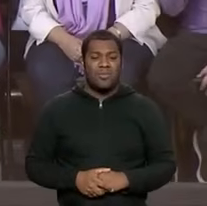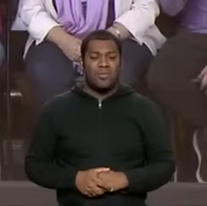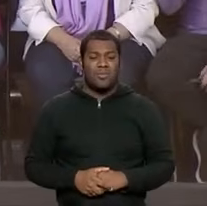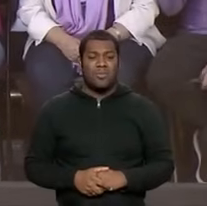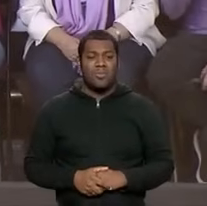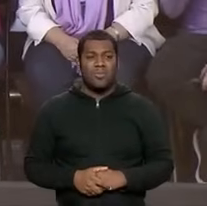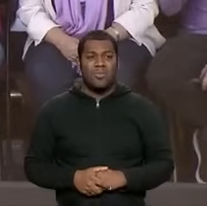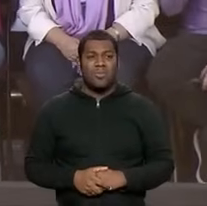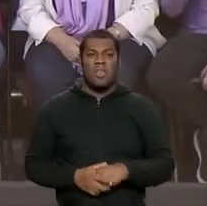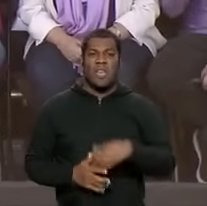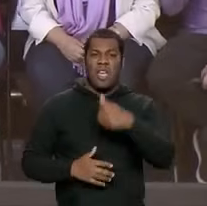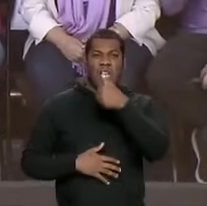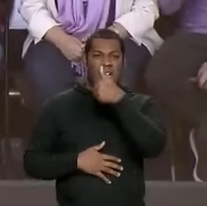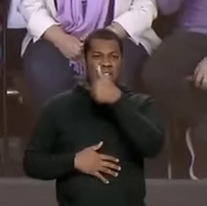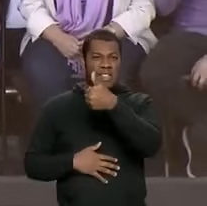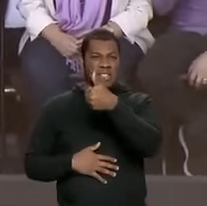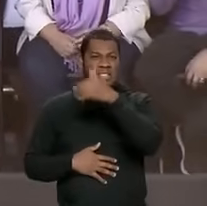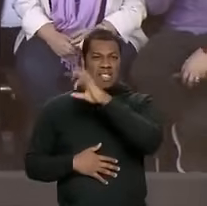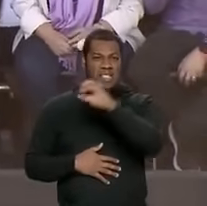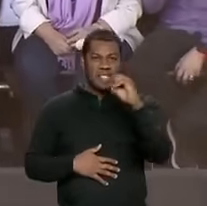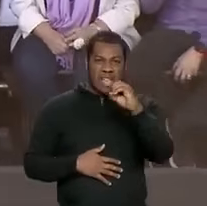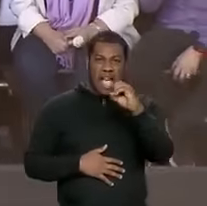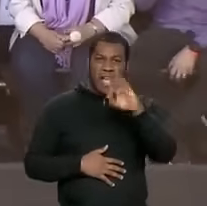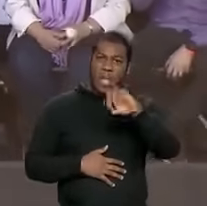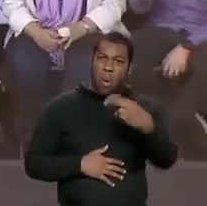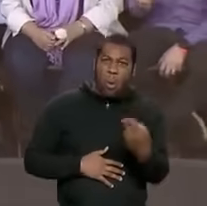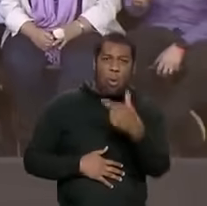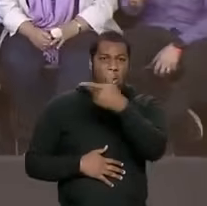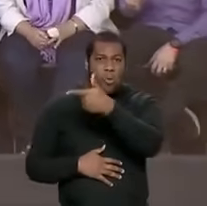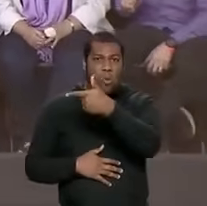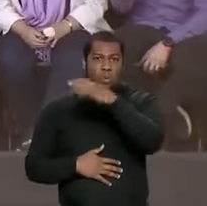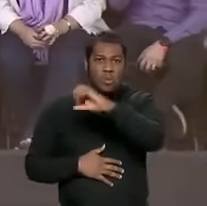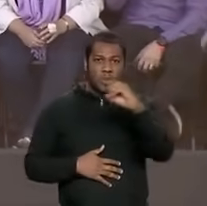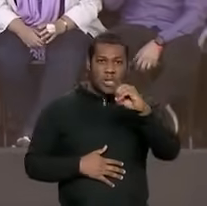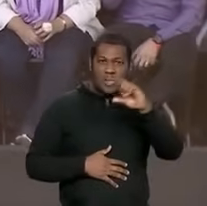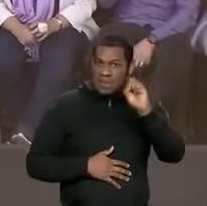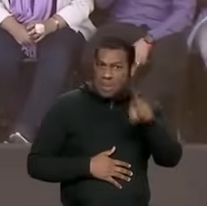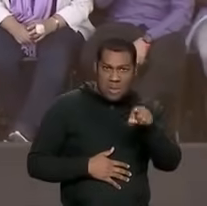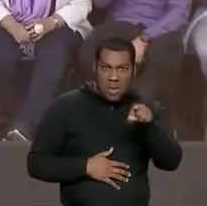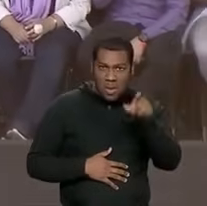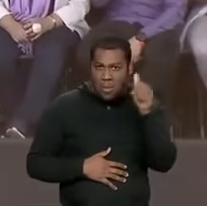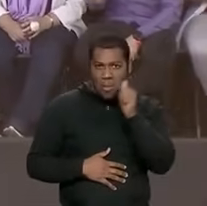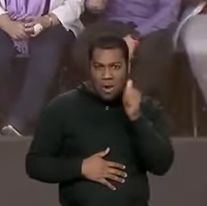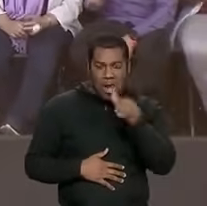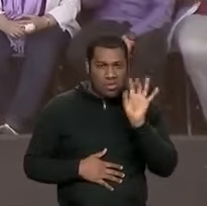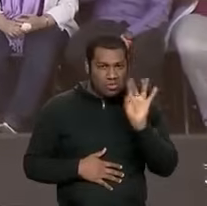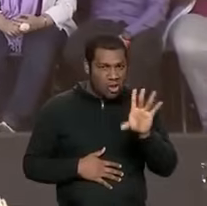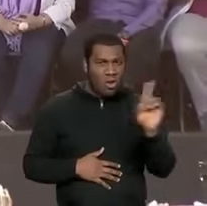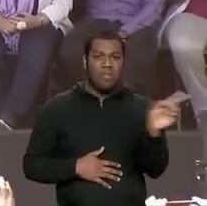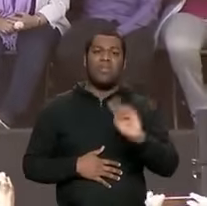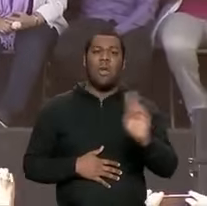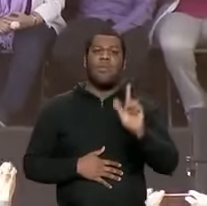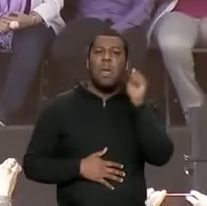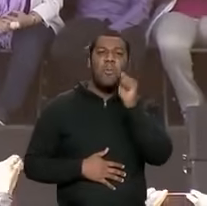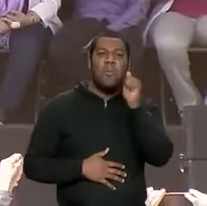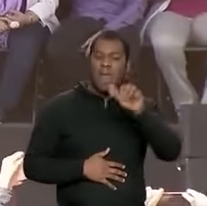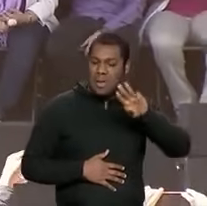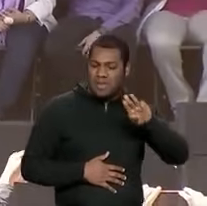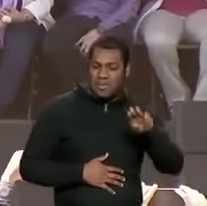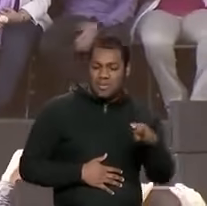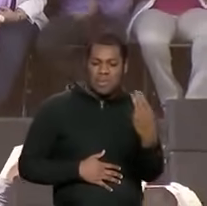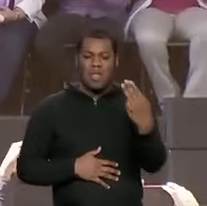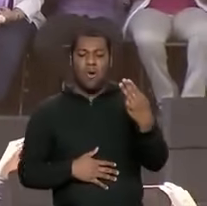aqui somente sem 200 mil mulheres mas somos milhares que viemos para cá e que estão